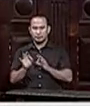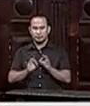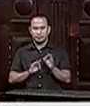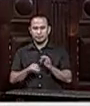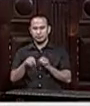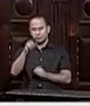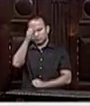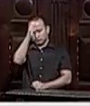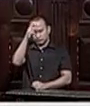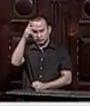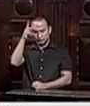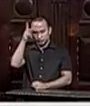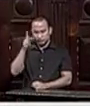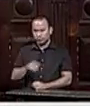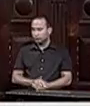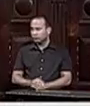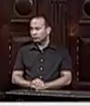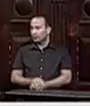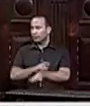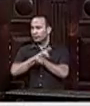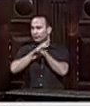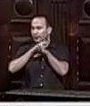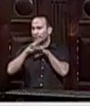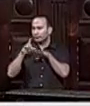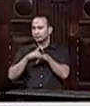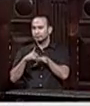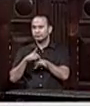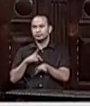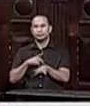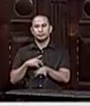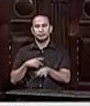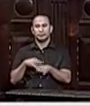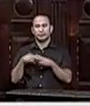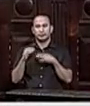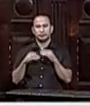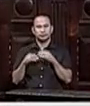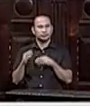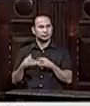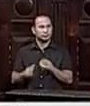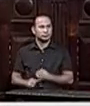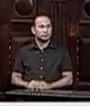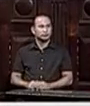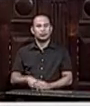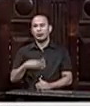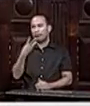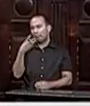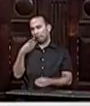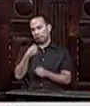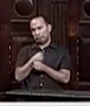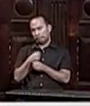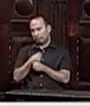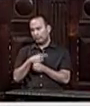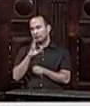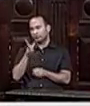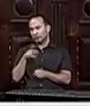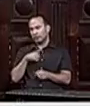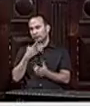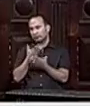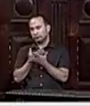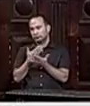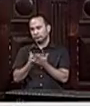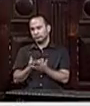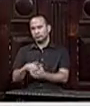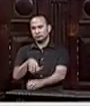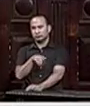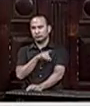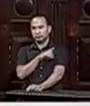disso. Muitos têm carreira, portanto, de 30 anos na Rede Estadual de Educação do Rio